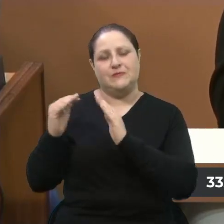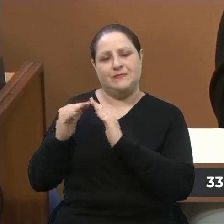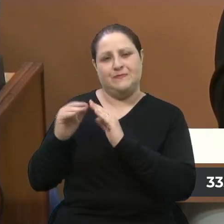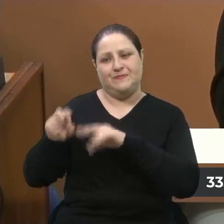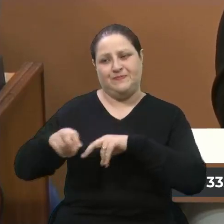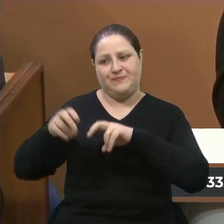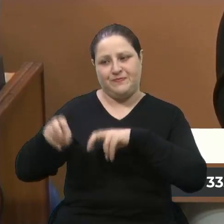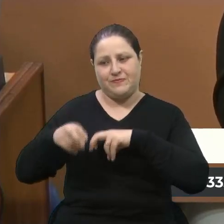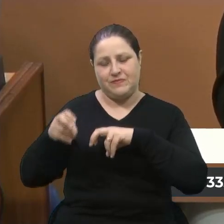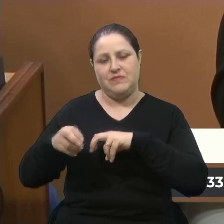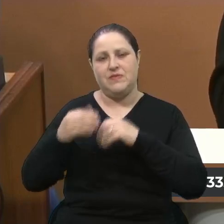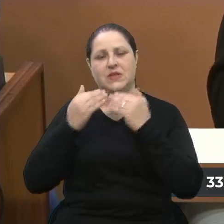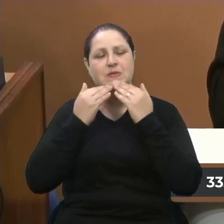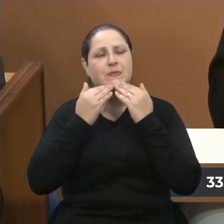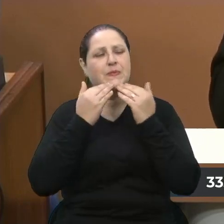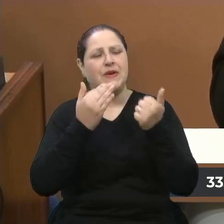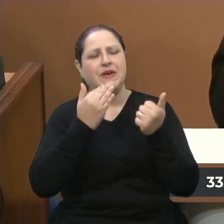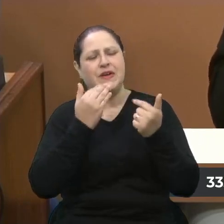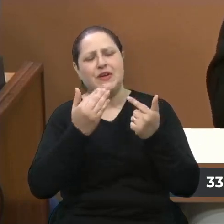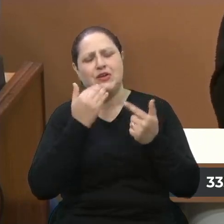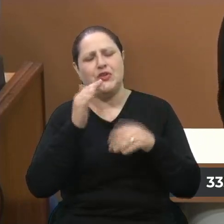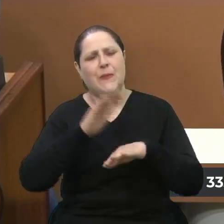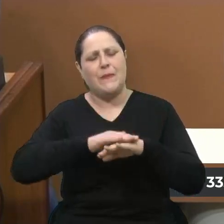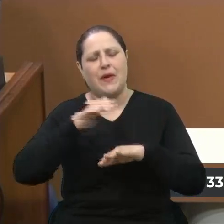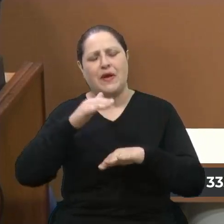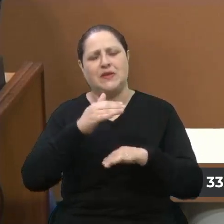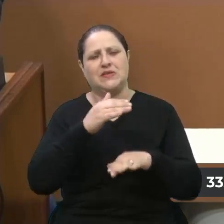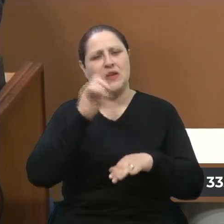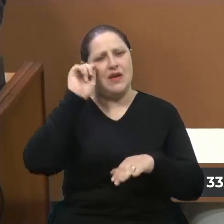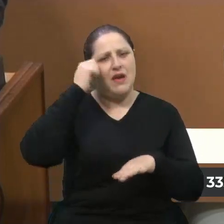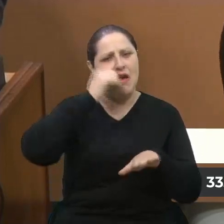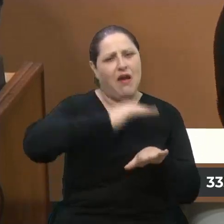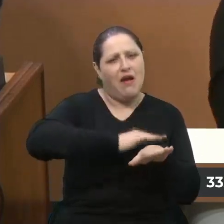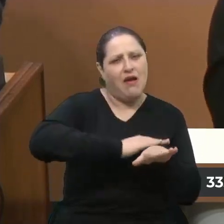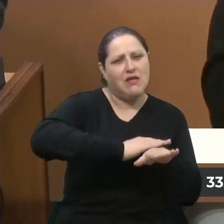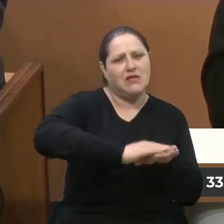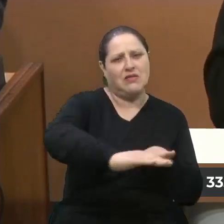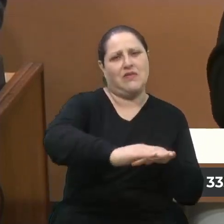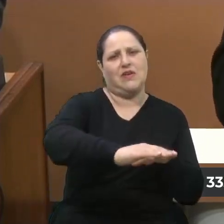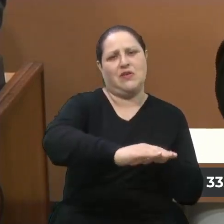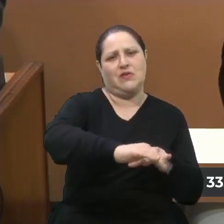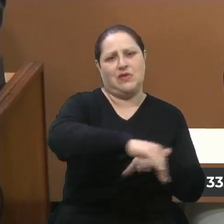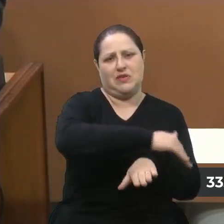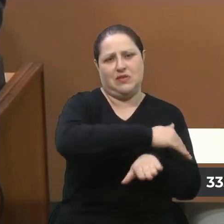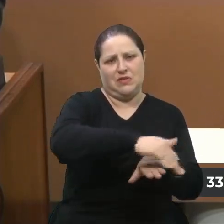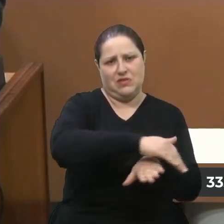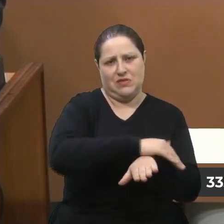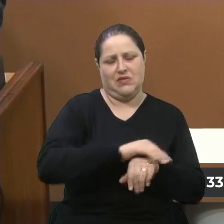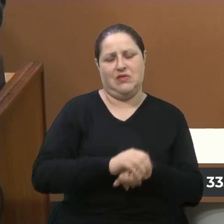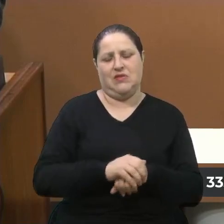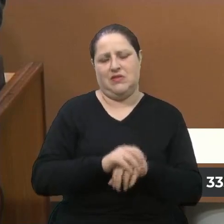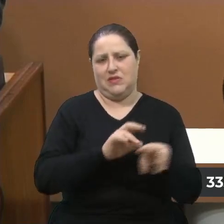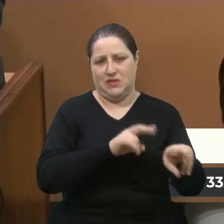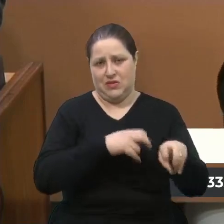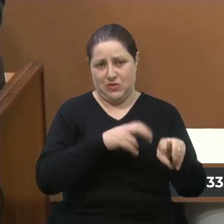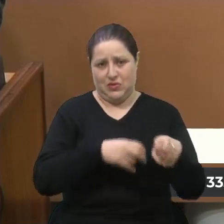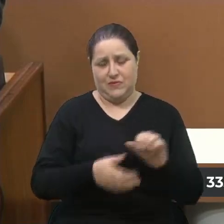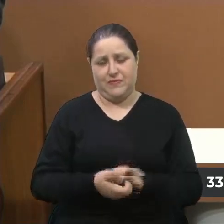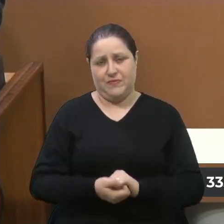clamando por mais pavimentações asfálticas no interior. Esse programa PAI, além